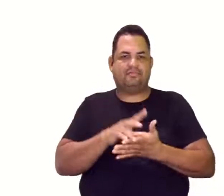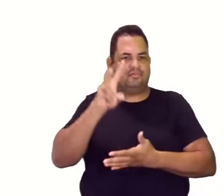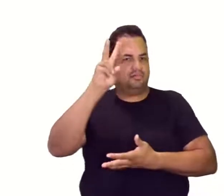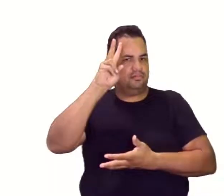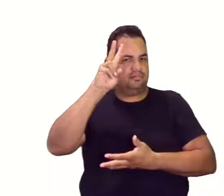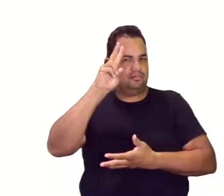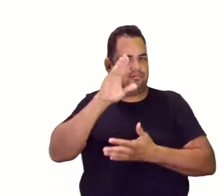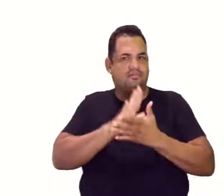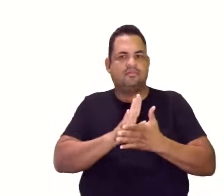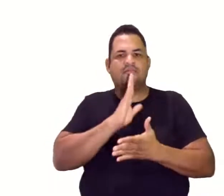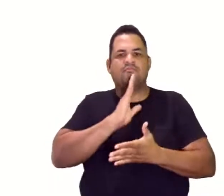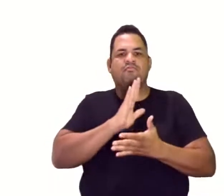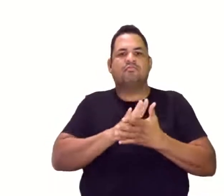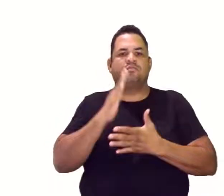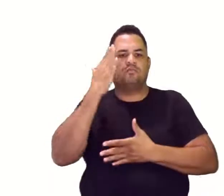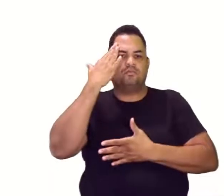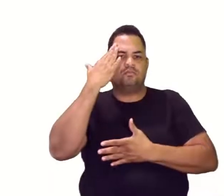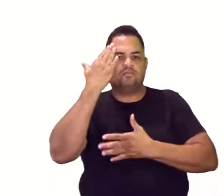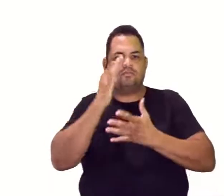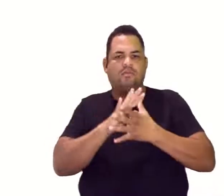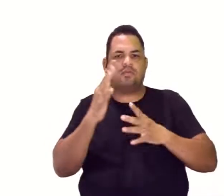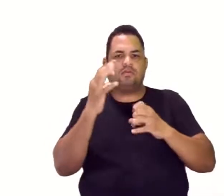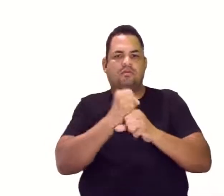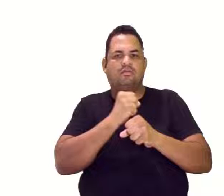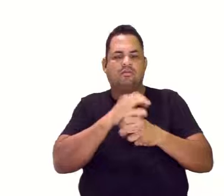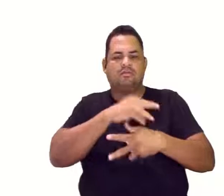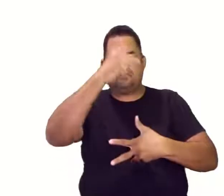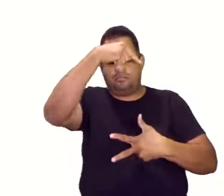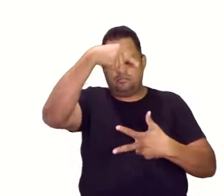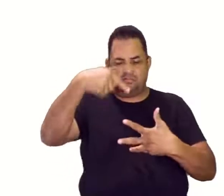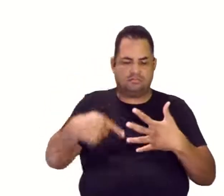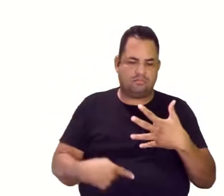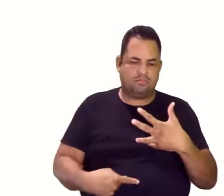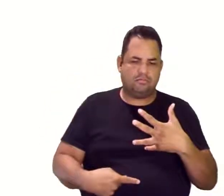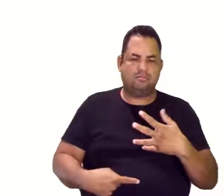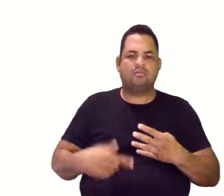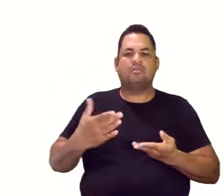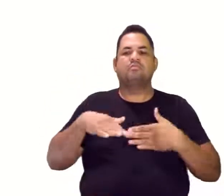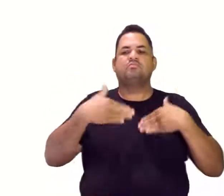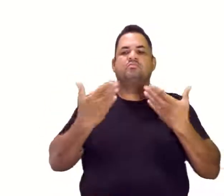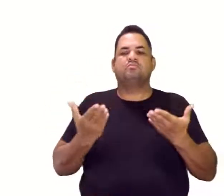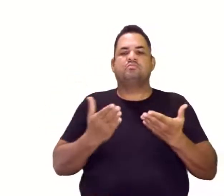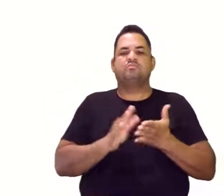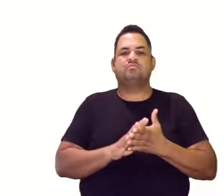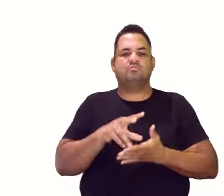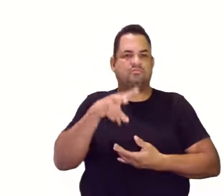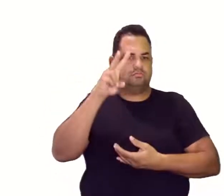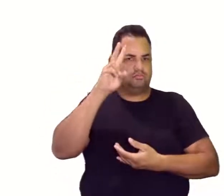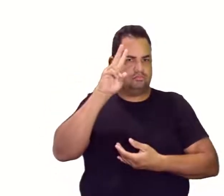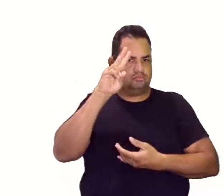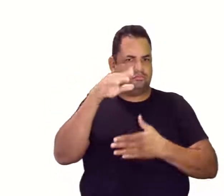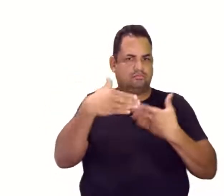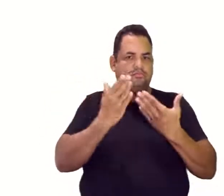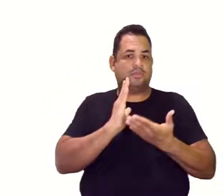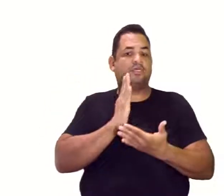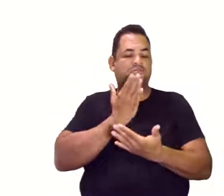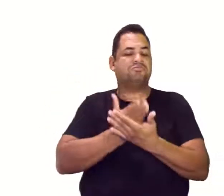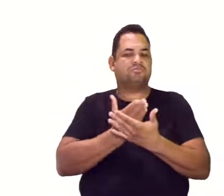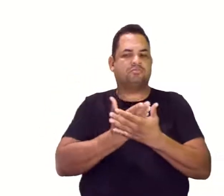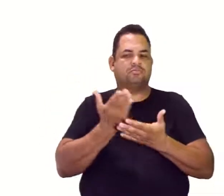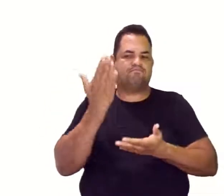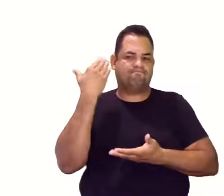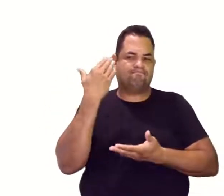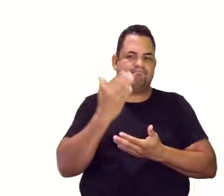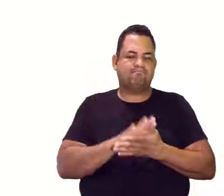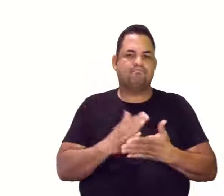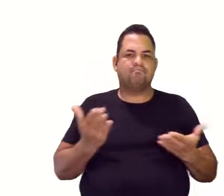rever e reconhecer, entender as operações e suas propriedades. Quando a gente revê algo é porque nós já vimos. Isso. Quando a